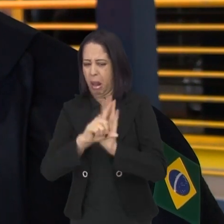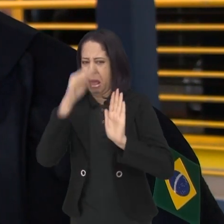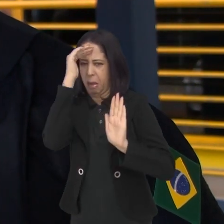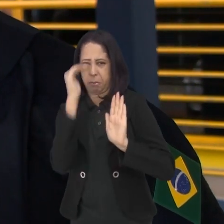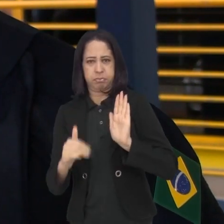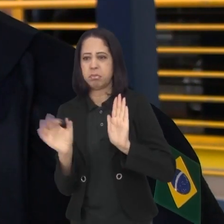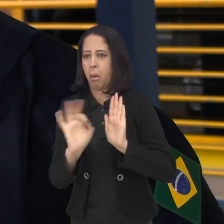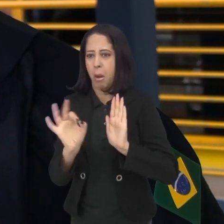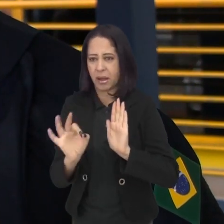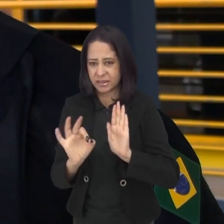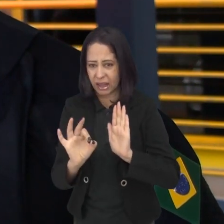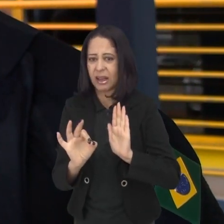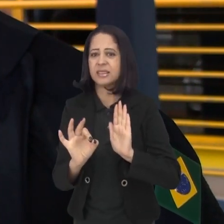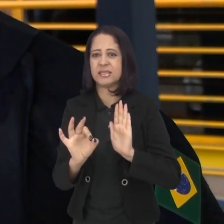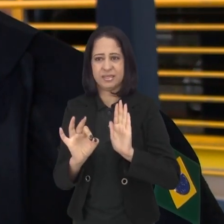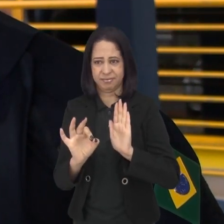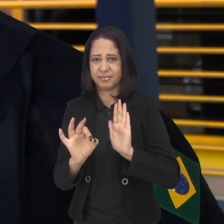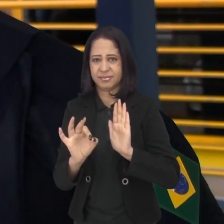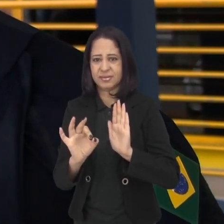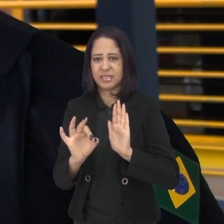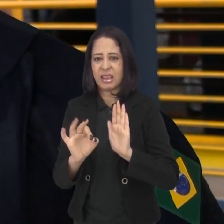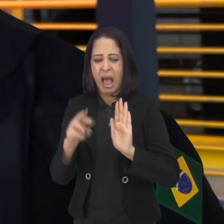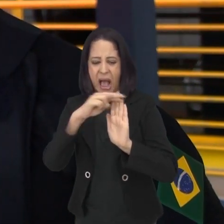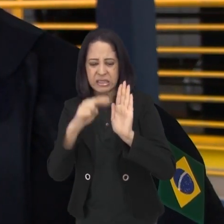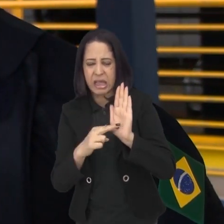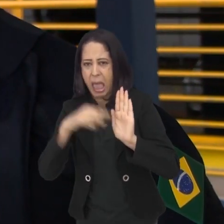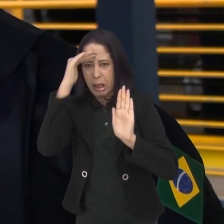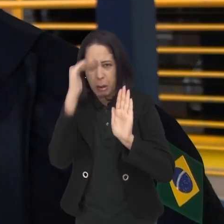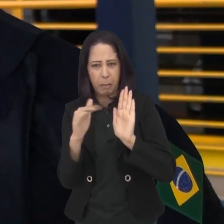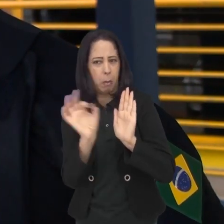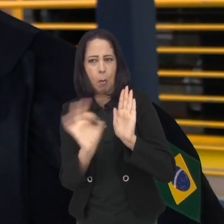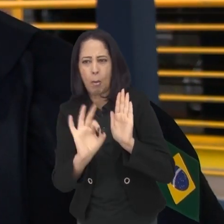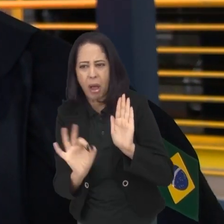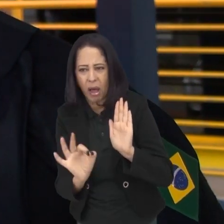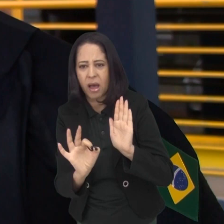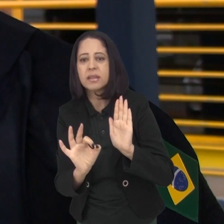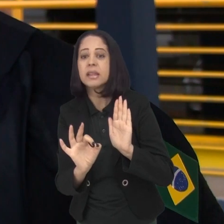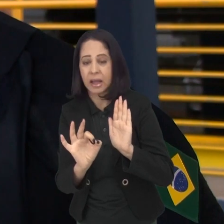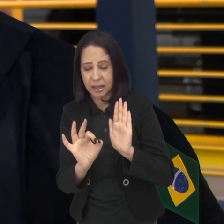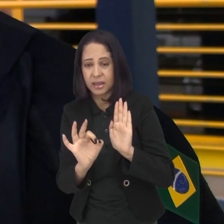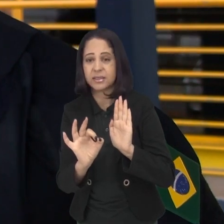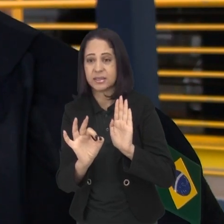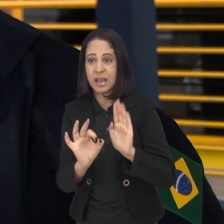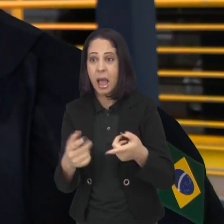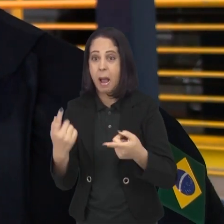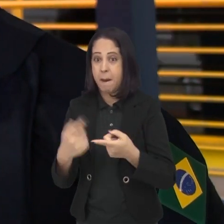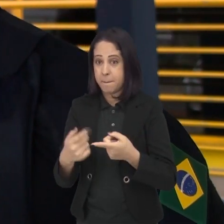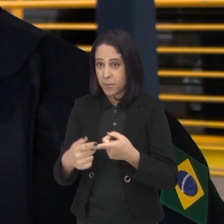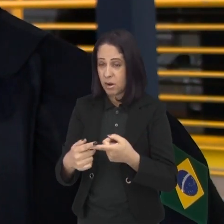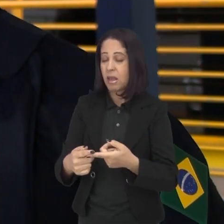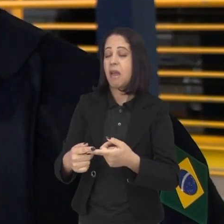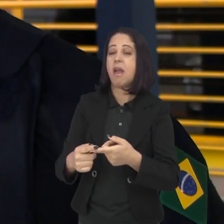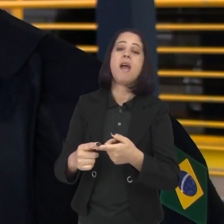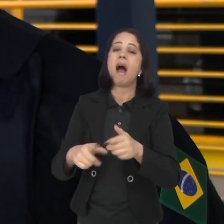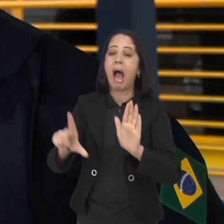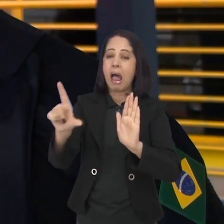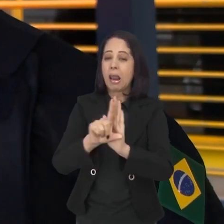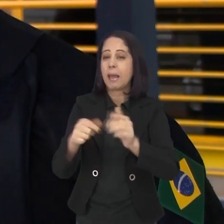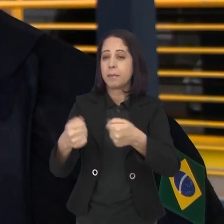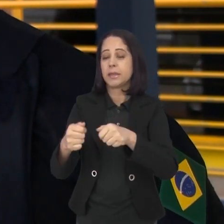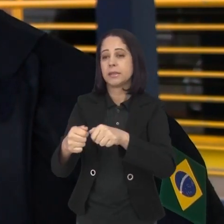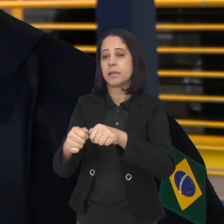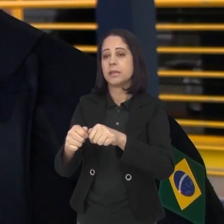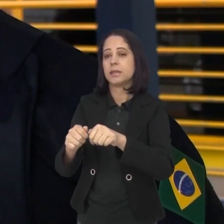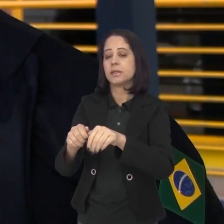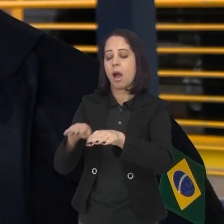controlando o trânsito, e a pessoa não obedece a esse sinal, não obedece a esse bloqueio policial, do qual ele está fazendo com